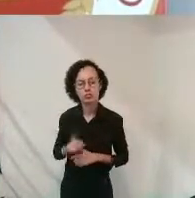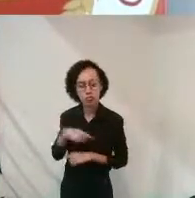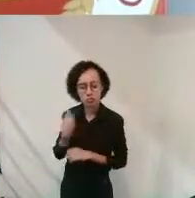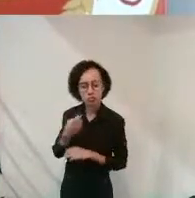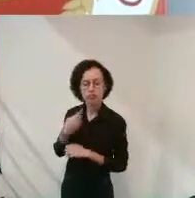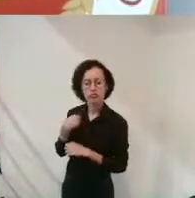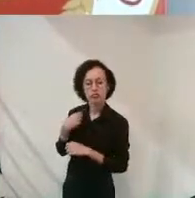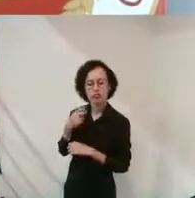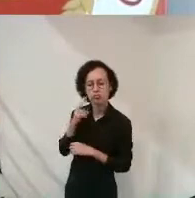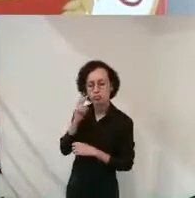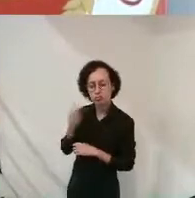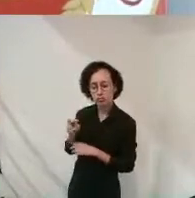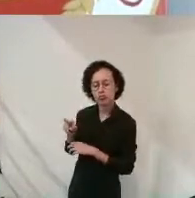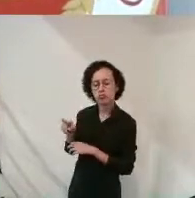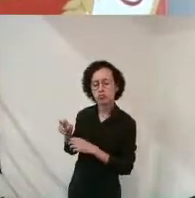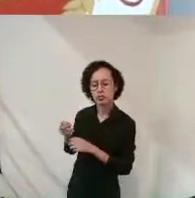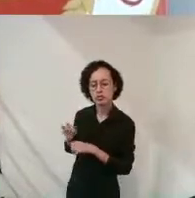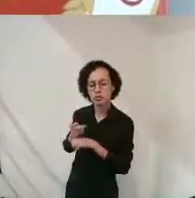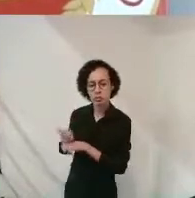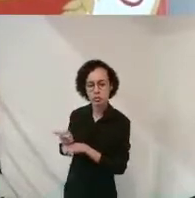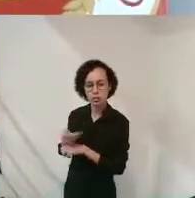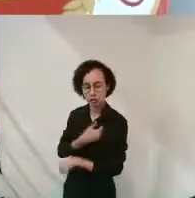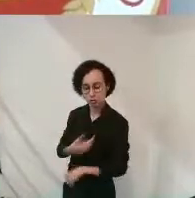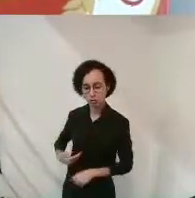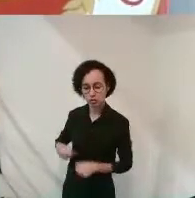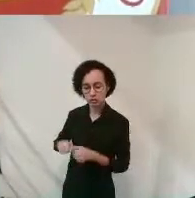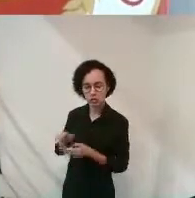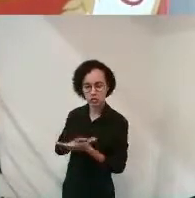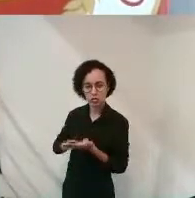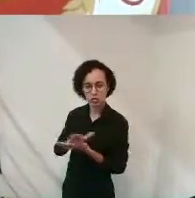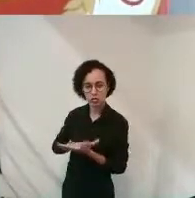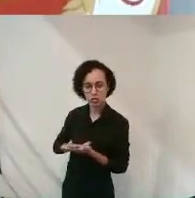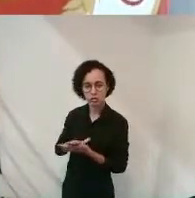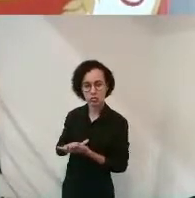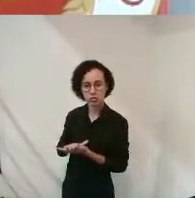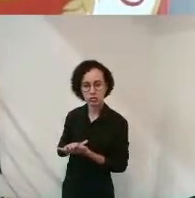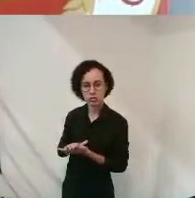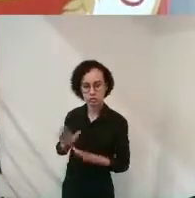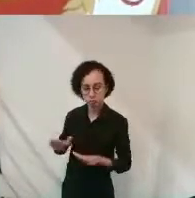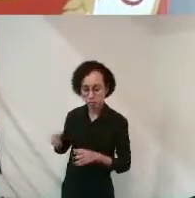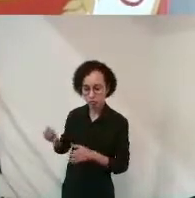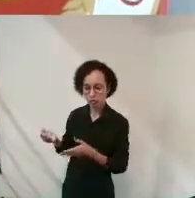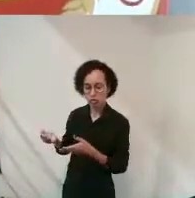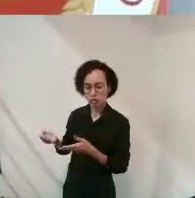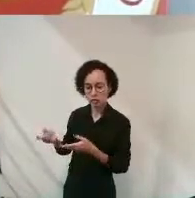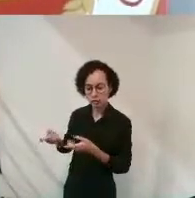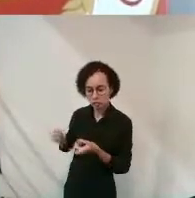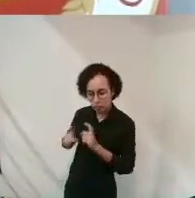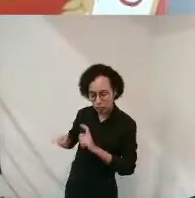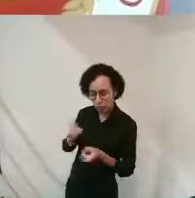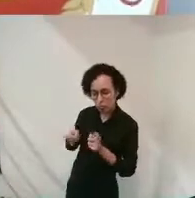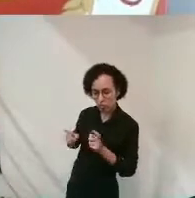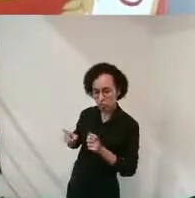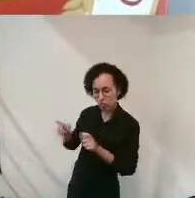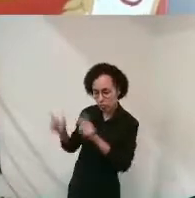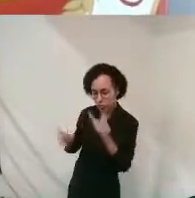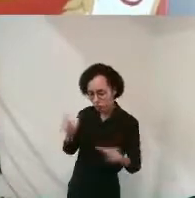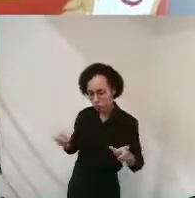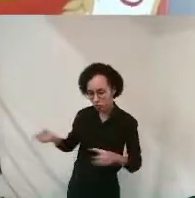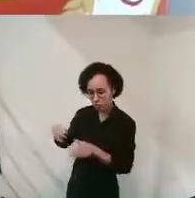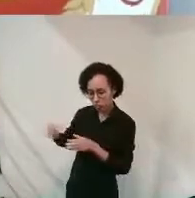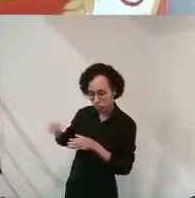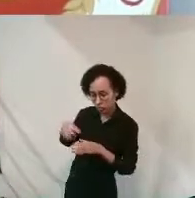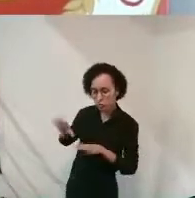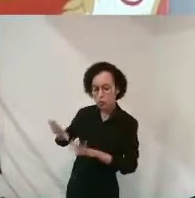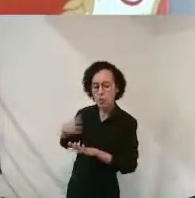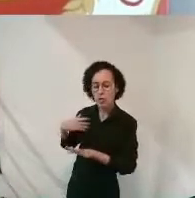uma interlocução. O governador não fazia nada sem, quando negociava com os catadores, sem a presença do MP. Então, falei, muito bem, eles